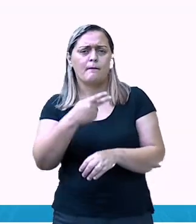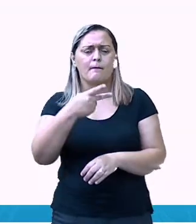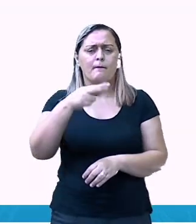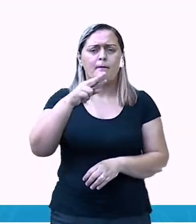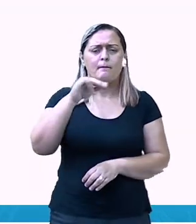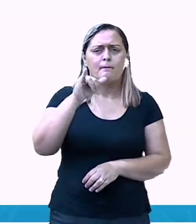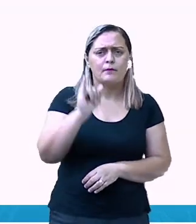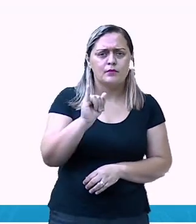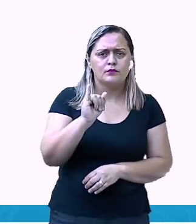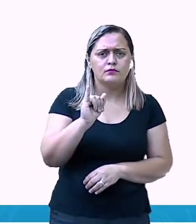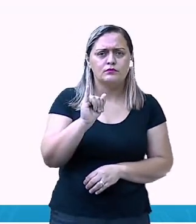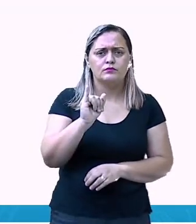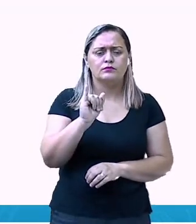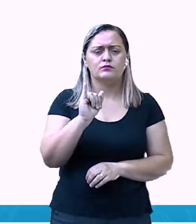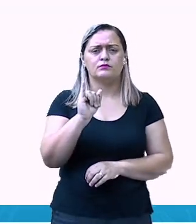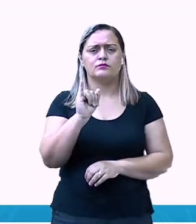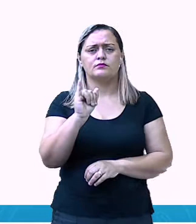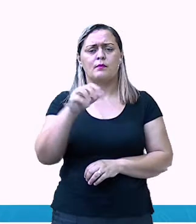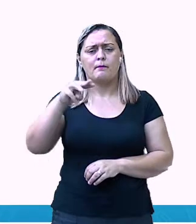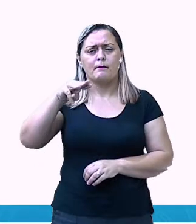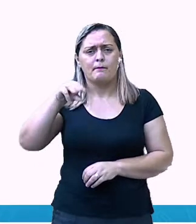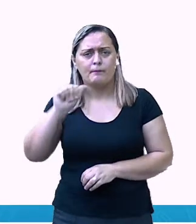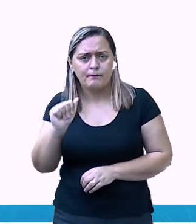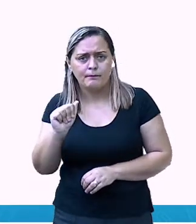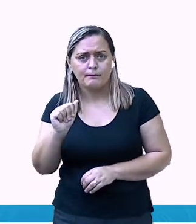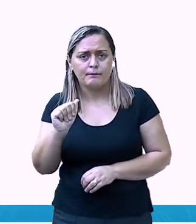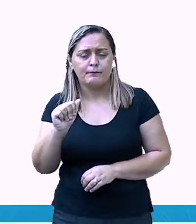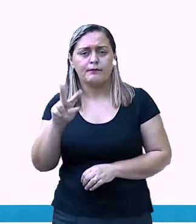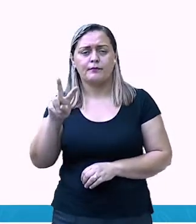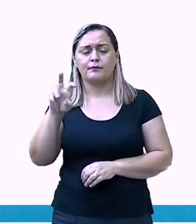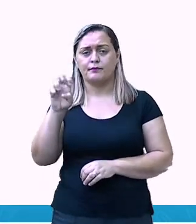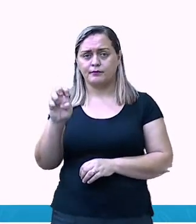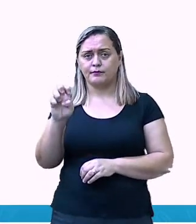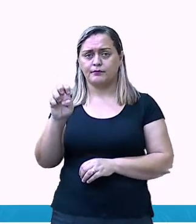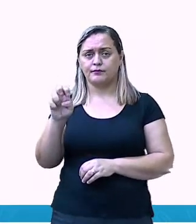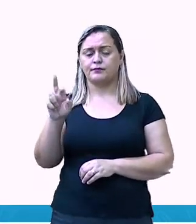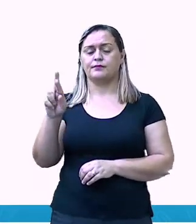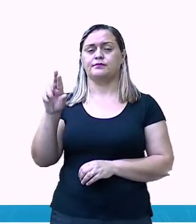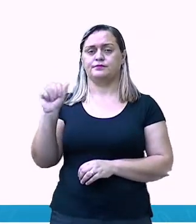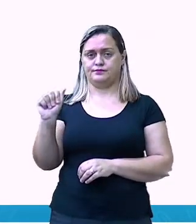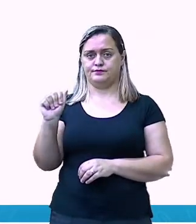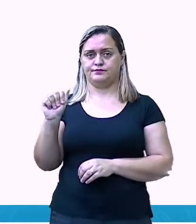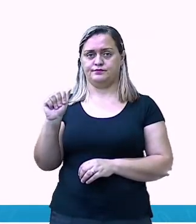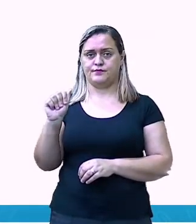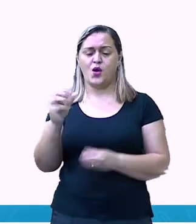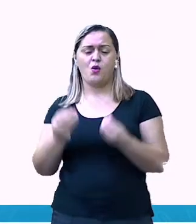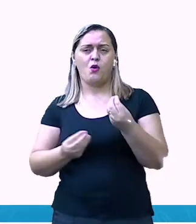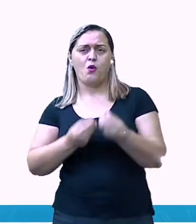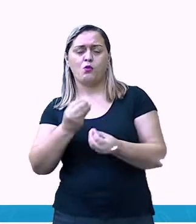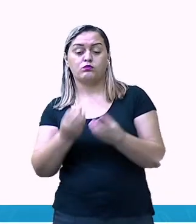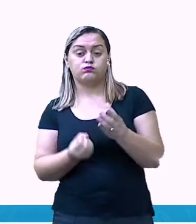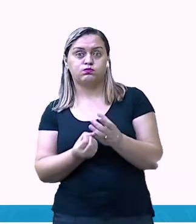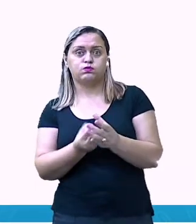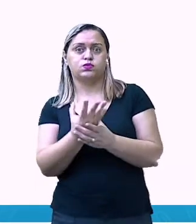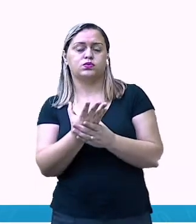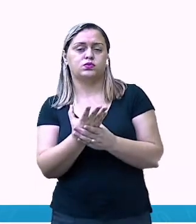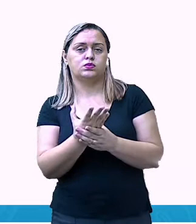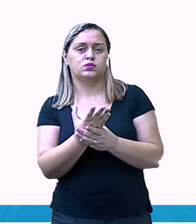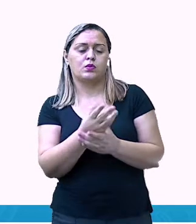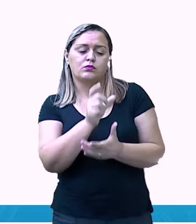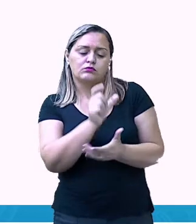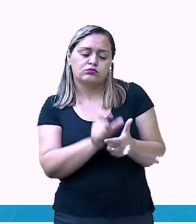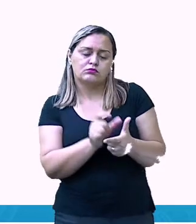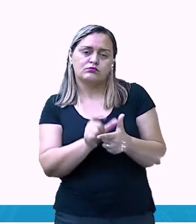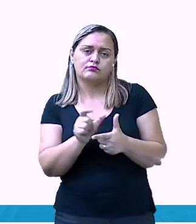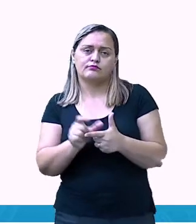Pri-ma-ve-ra. Essas são a forma de se formar, como se formam as sílabas, né? E aí eu tenho a palavra fogueira. Olha